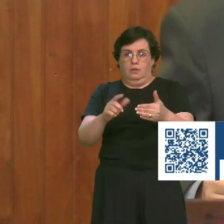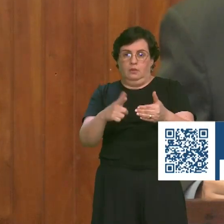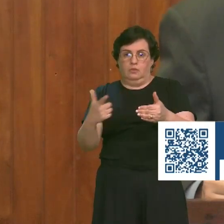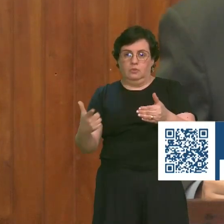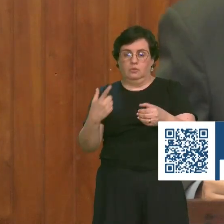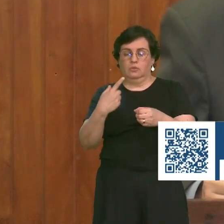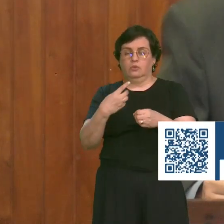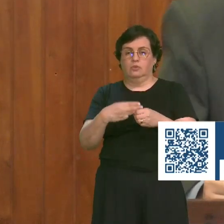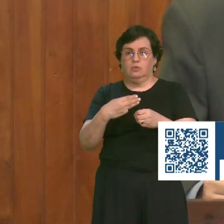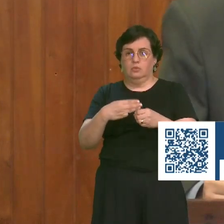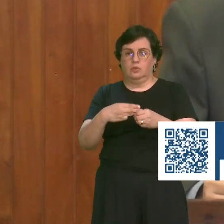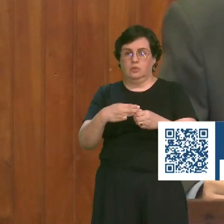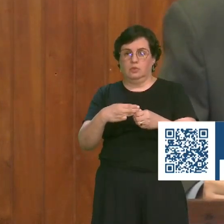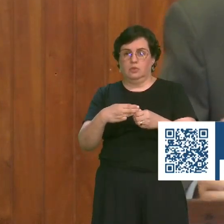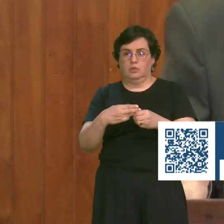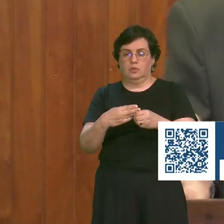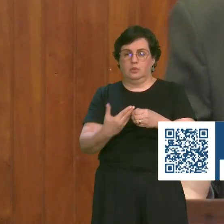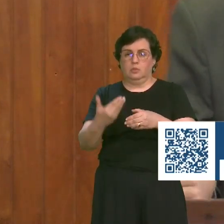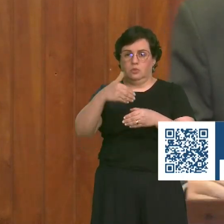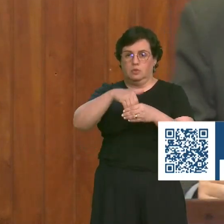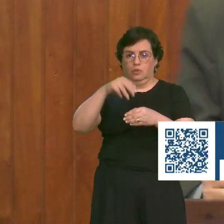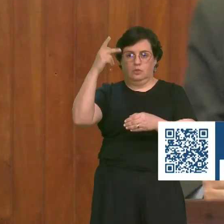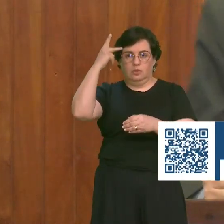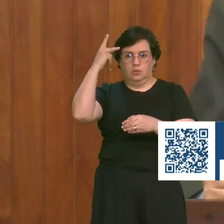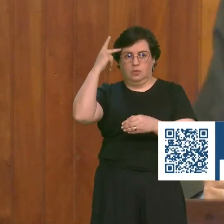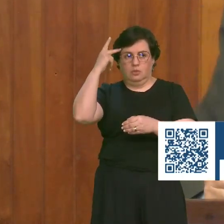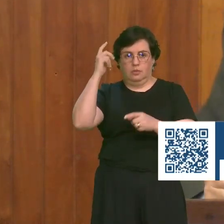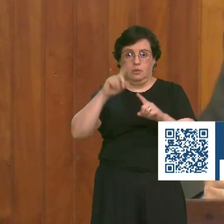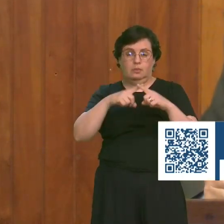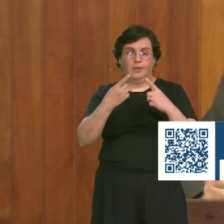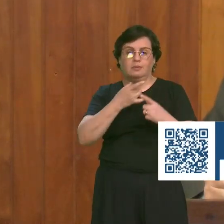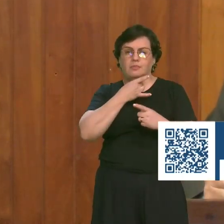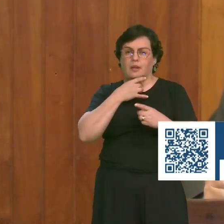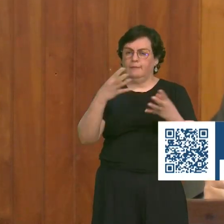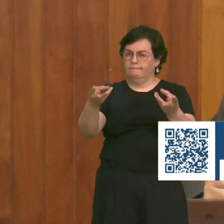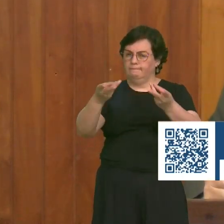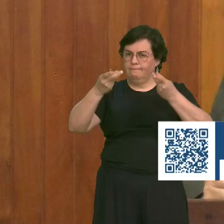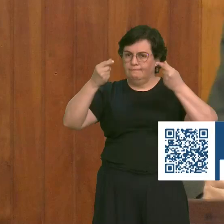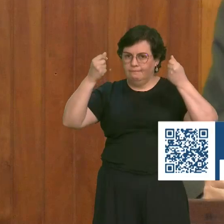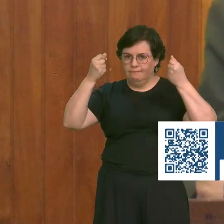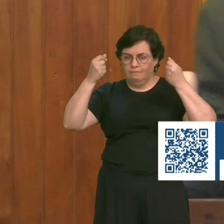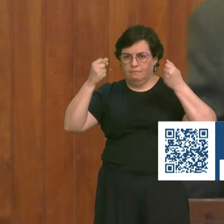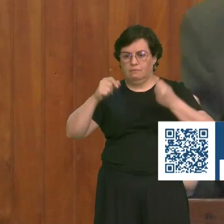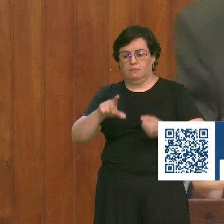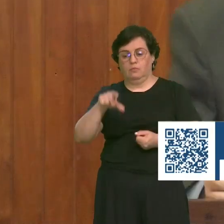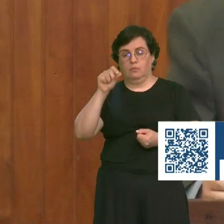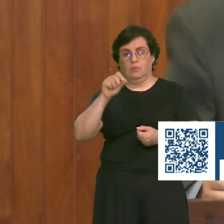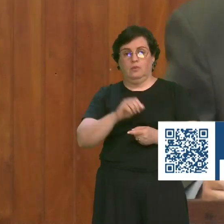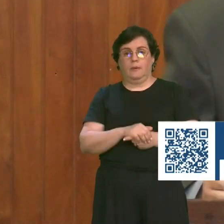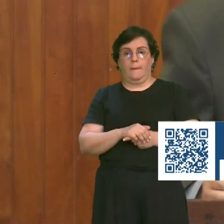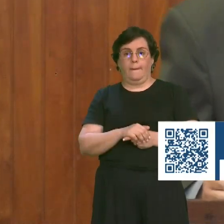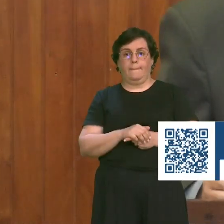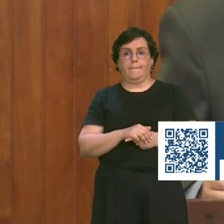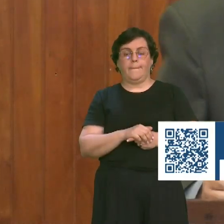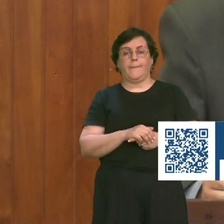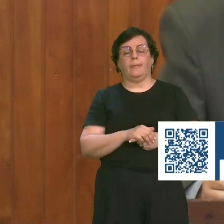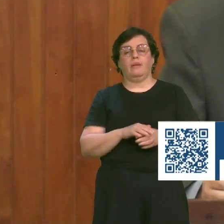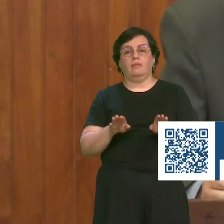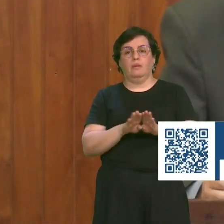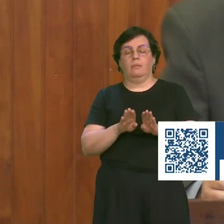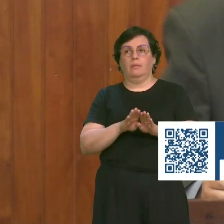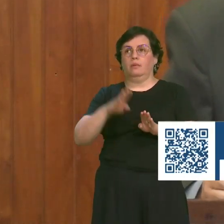municípios do interior do Estado de São Paulo coloca Marília numa condição extraordinariamente privilegiada aliás no cenário Nacional